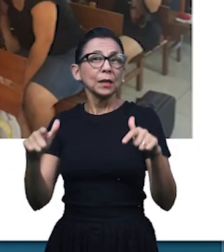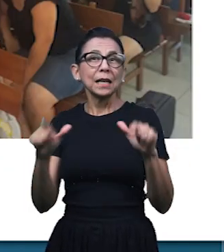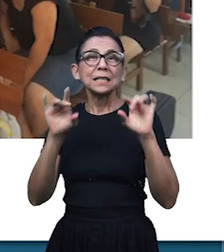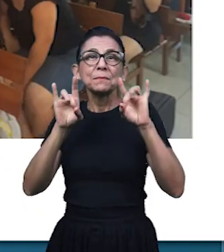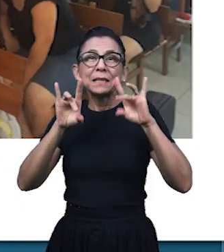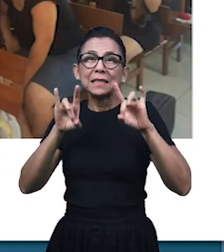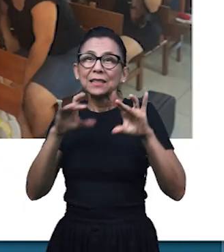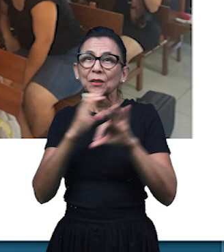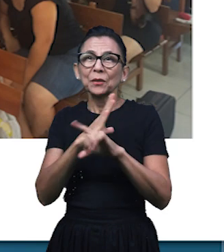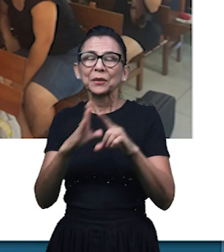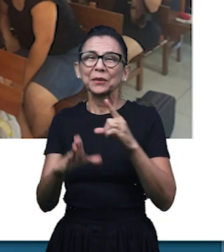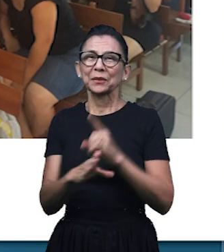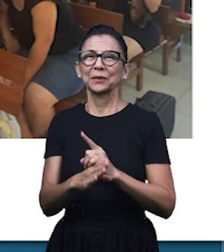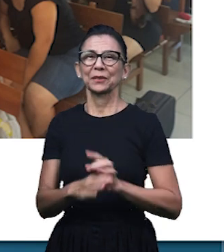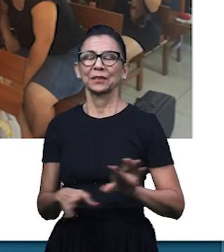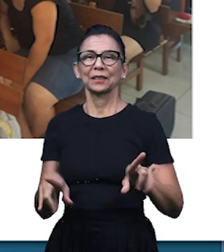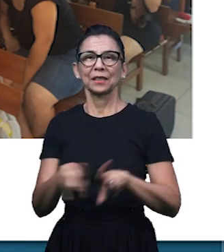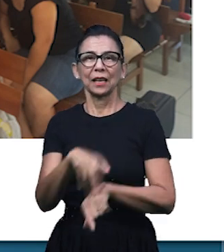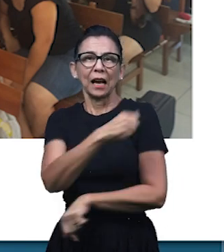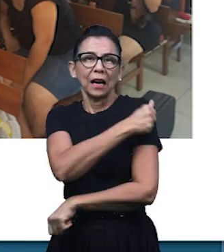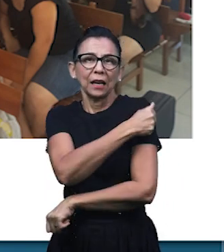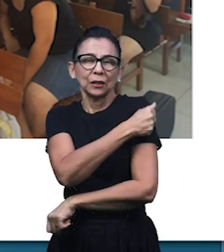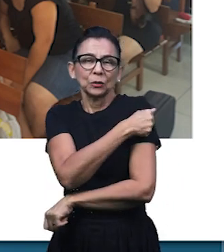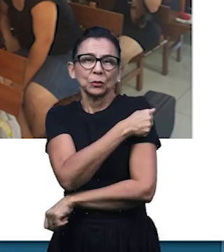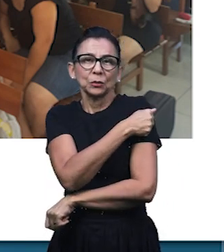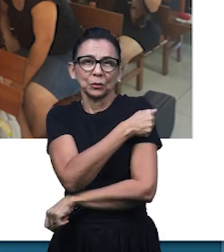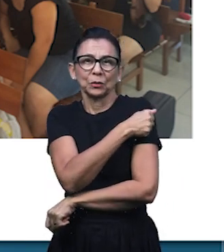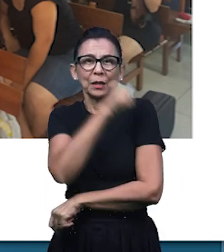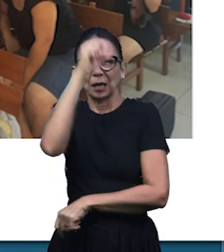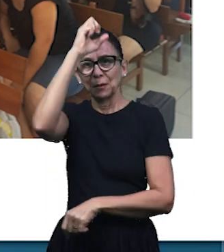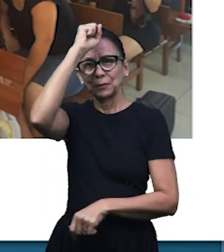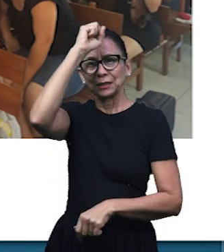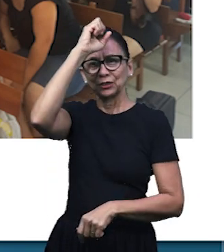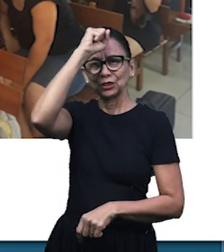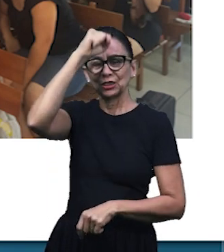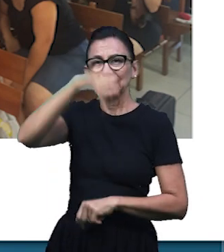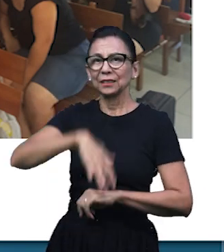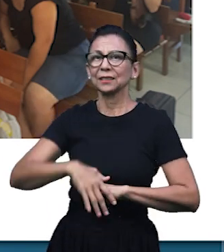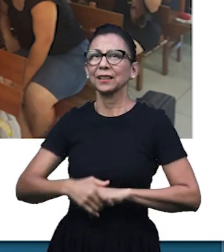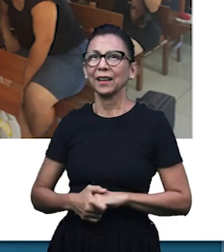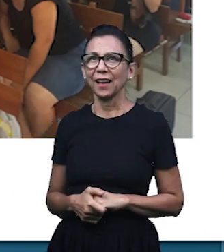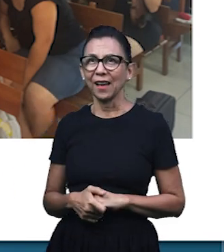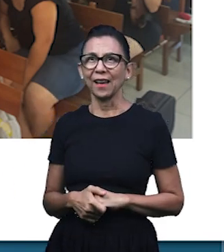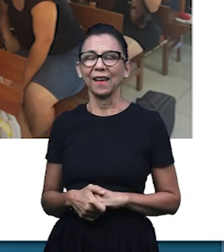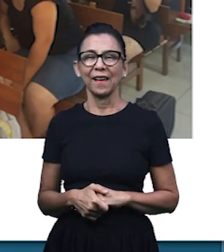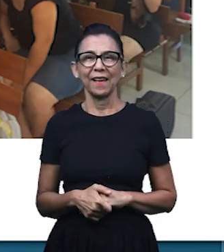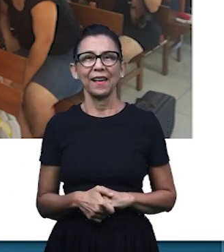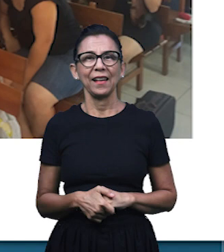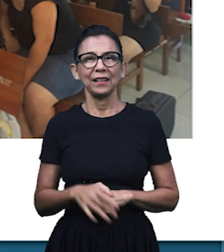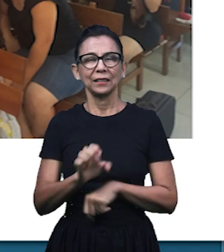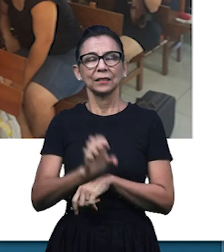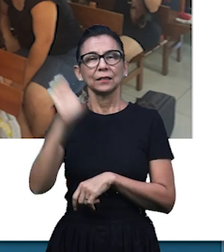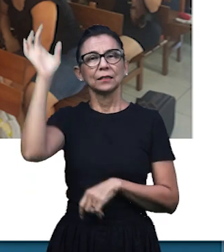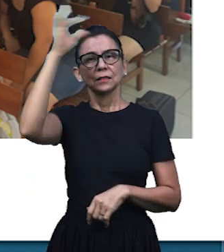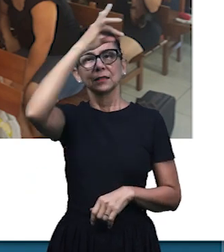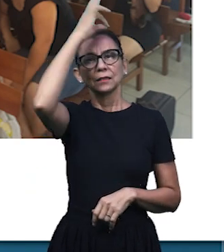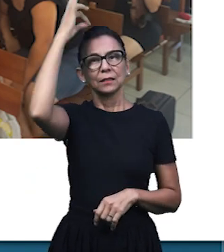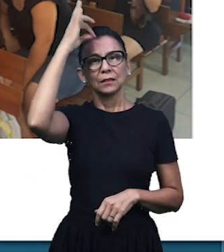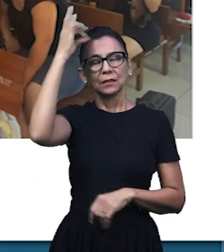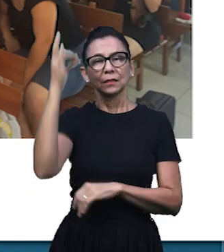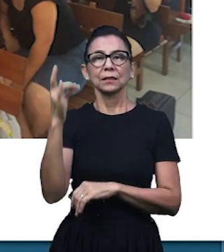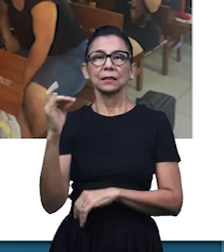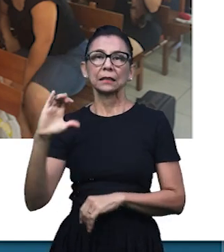Tivemos também Projeto Aprendiz em Cariacica, na região de Vistamar, na igreja de Vistamar, no estado do Espírito Santo.